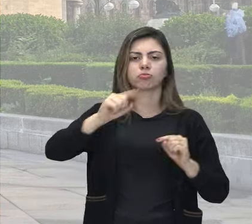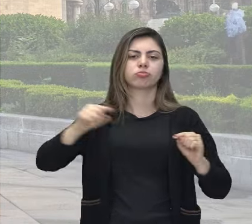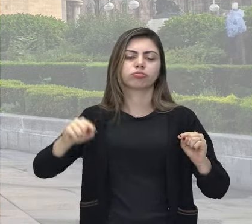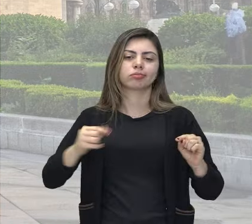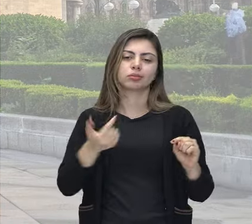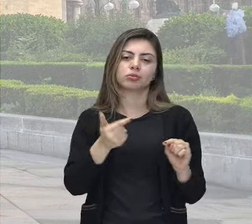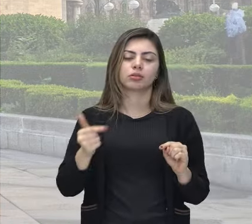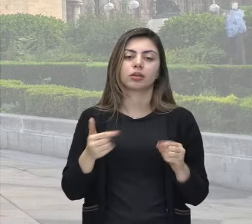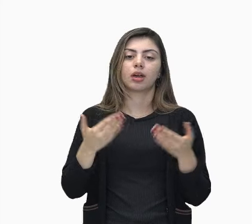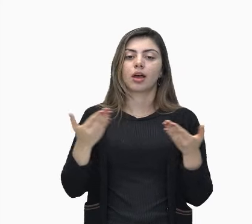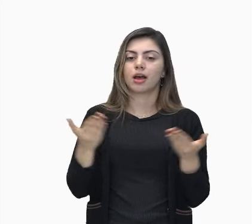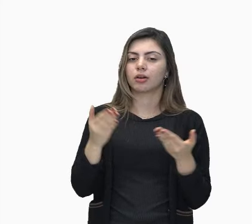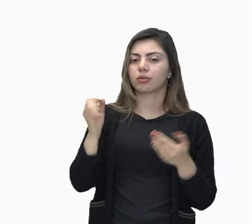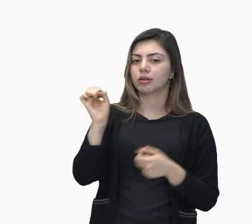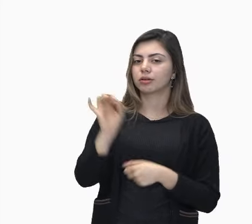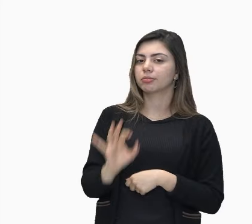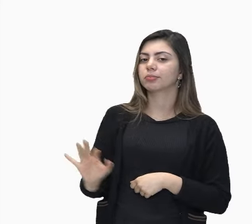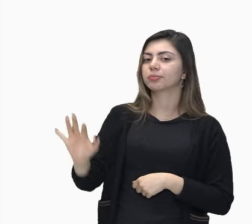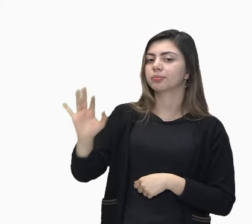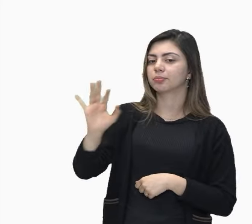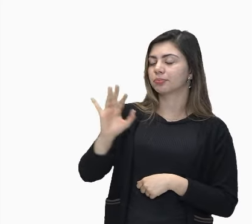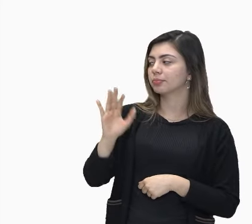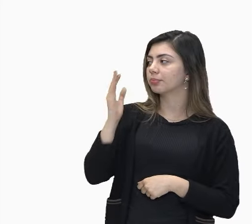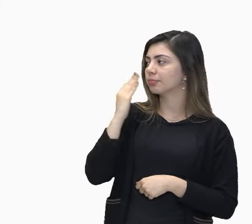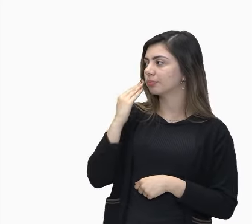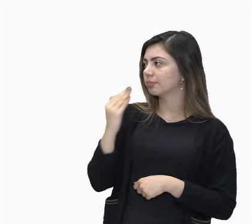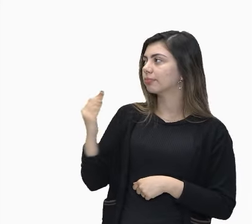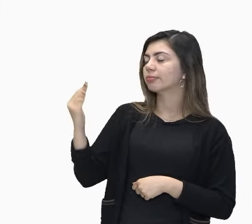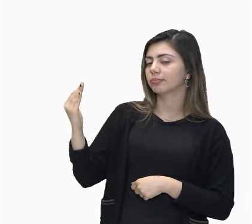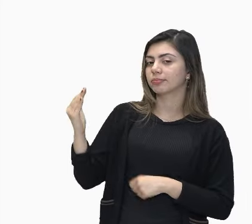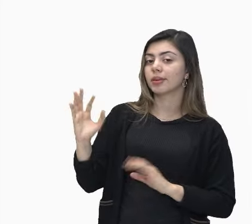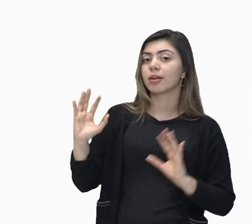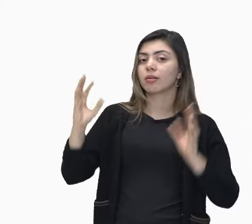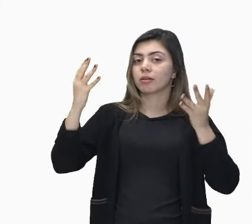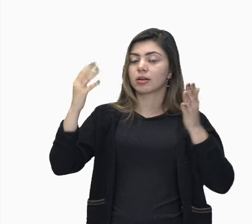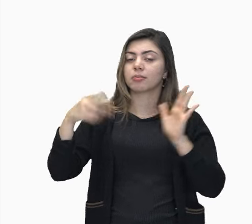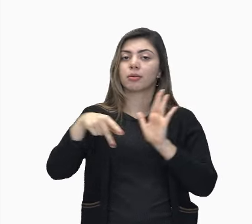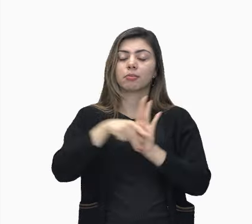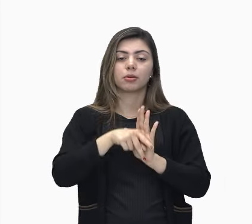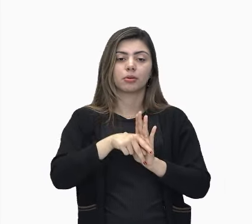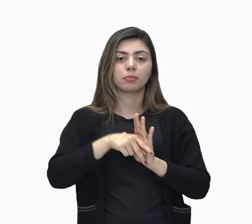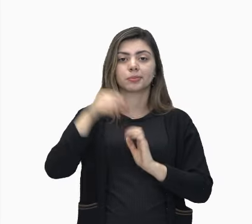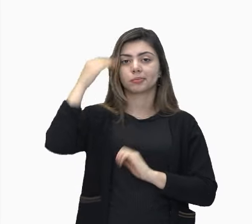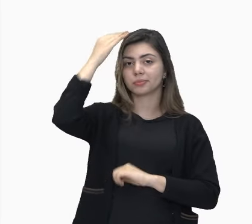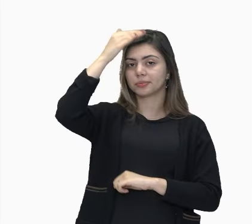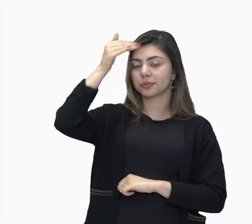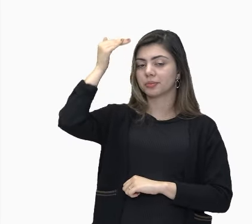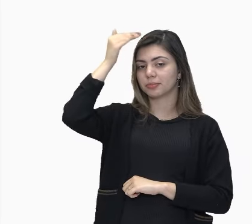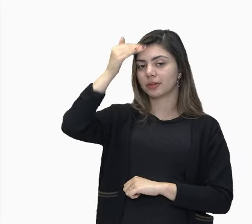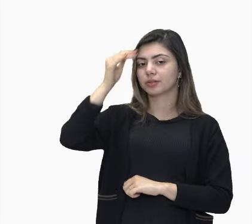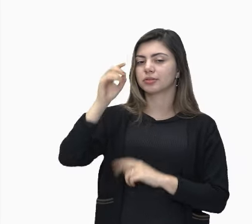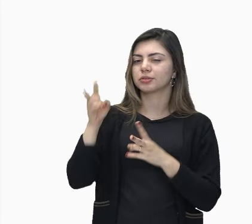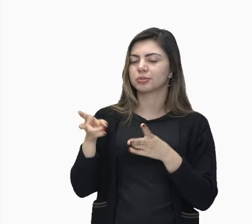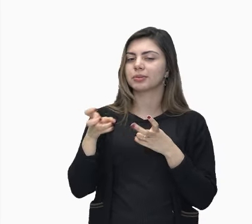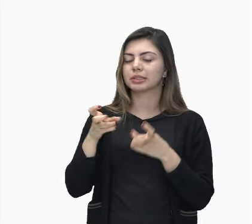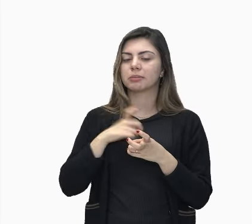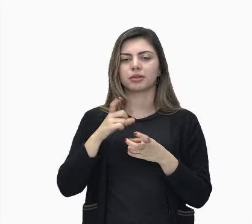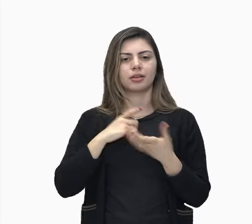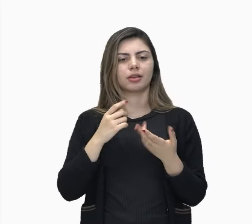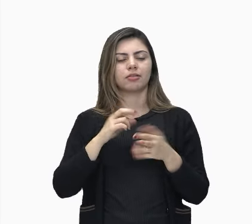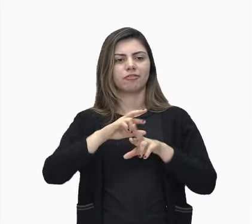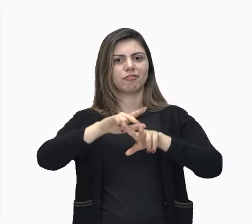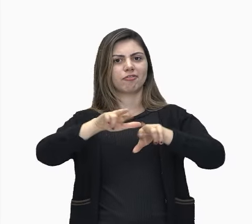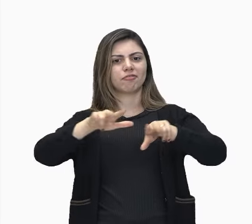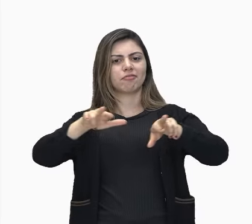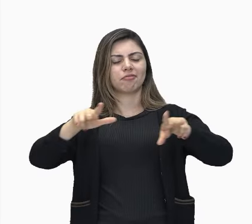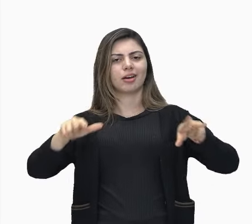Analisando esse mapa, gente, dos climas do México, né? Esses tipos climáticos, a gente observa essa variação que realmente